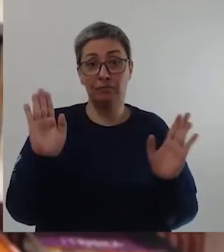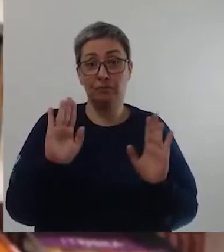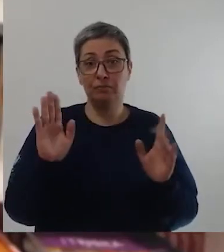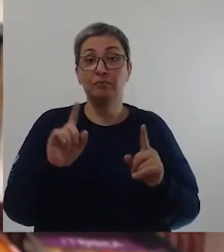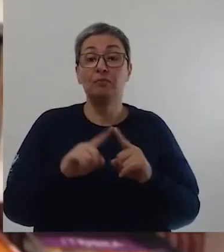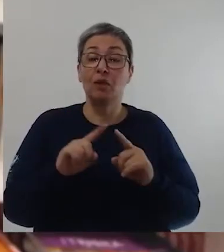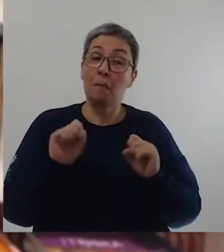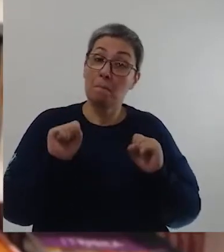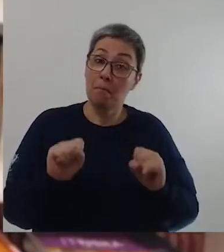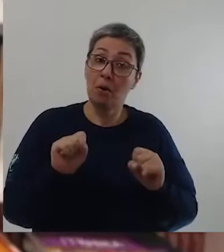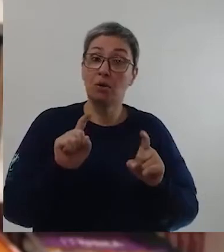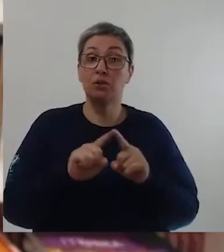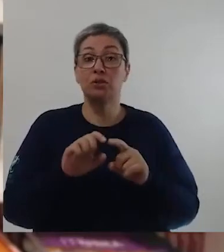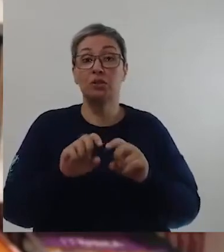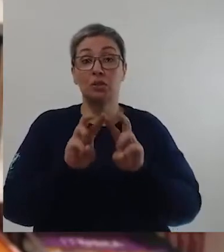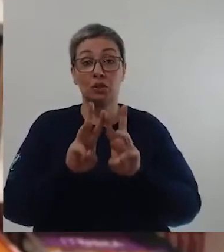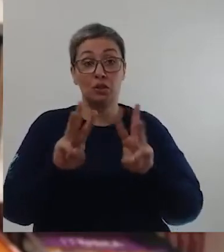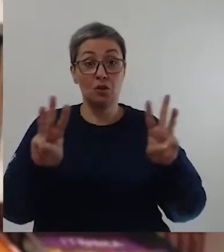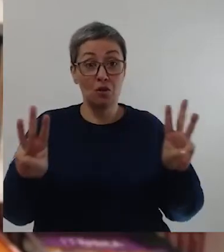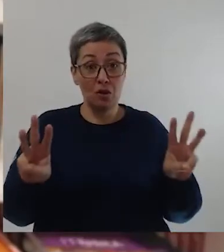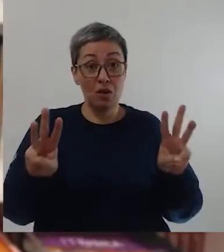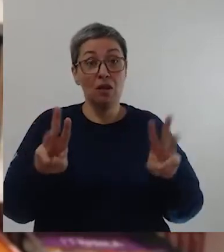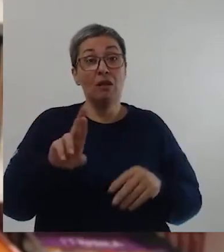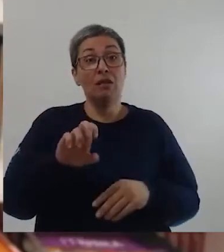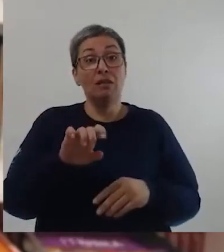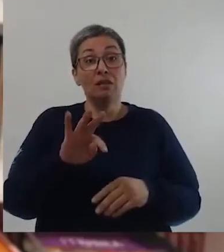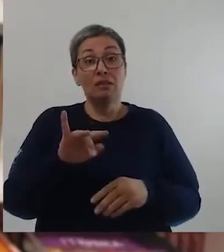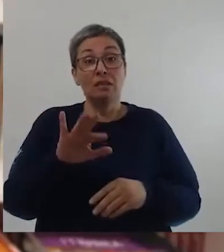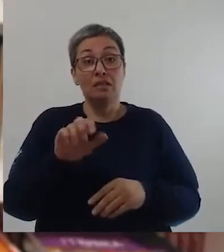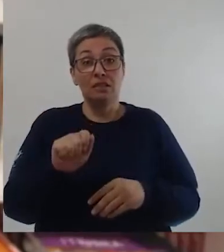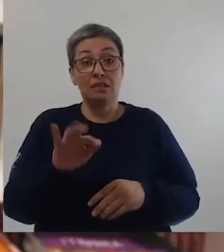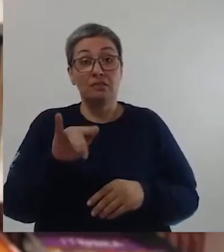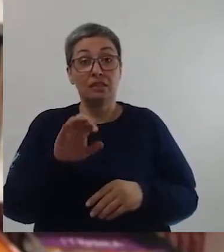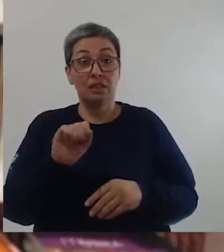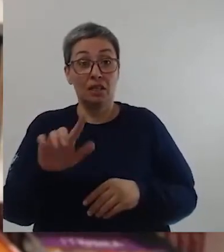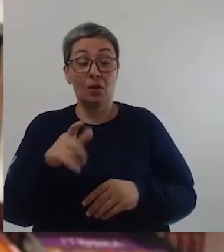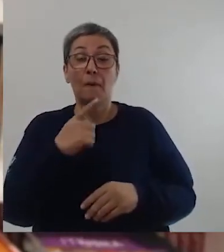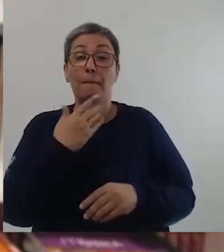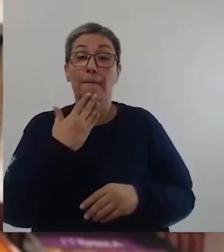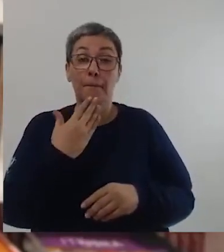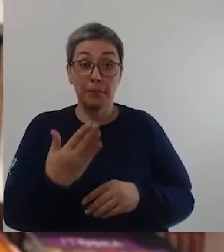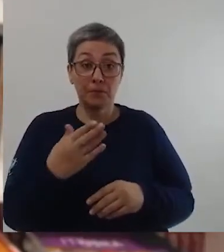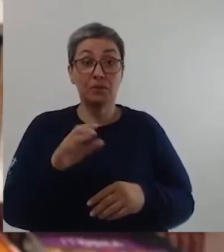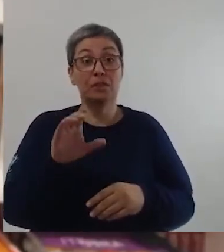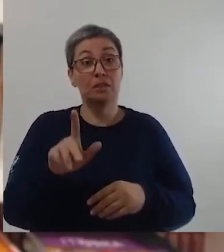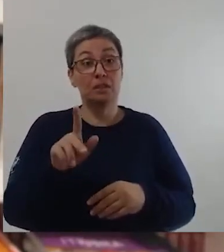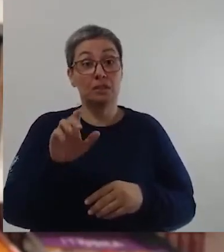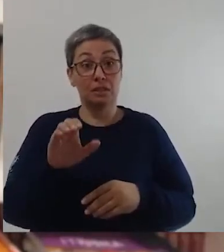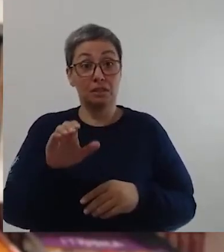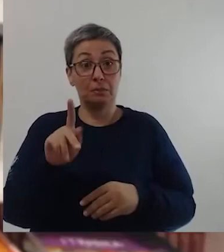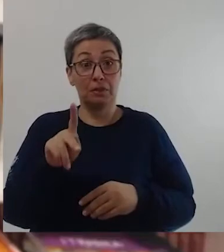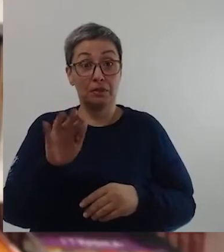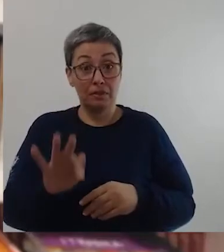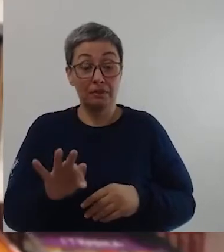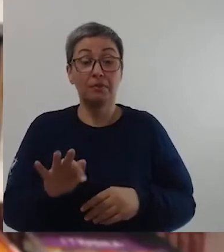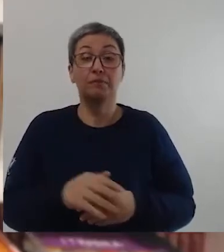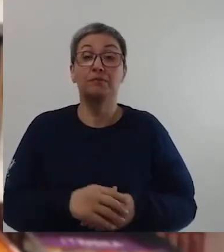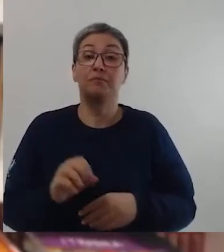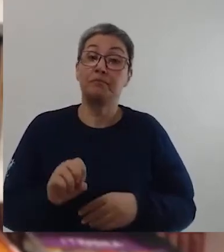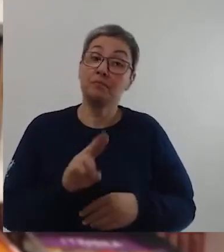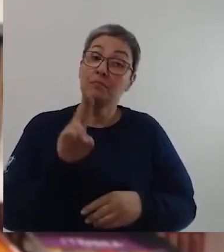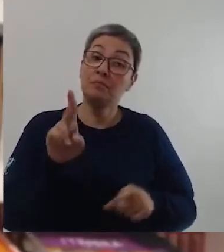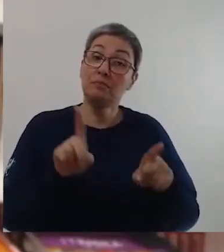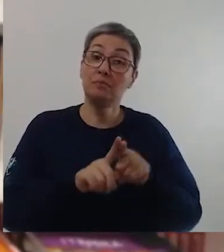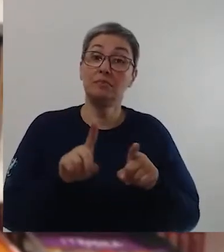final tá que pode ser pelo site da Receita Federal você pode pedir seu CPF no site da Receita